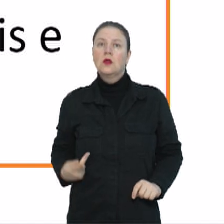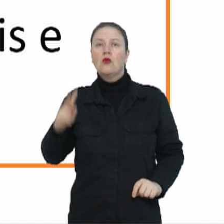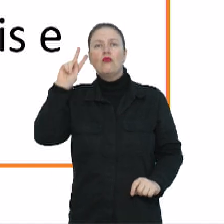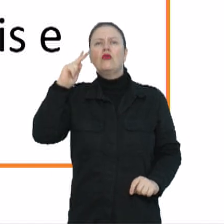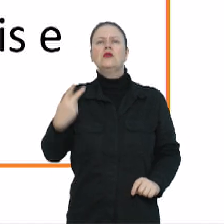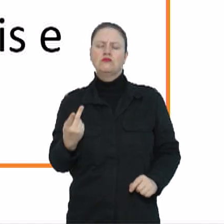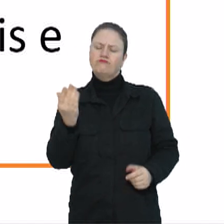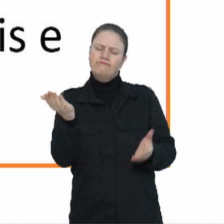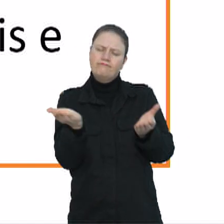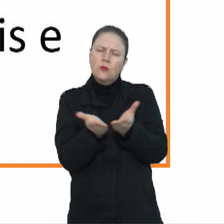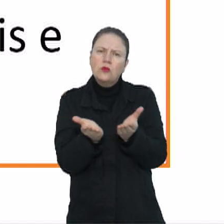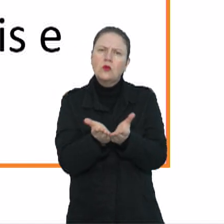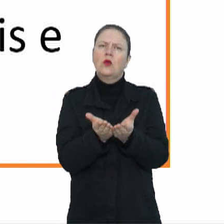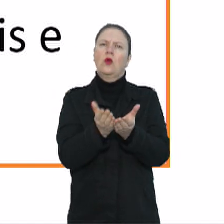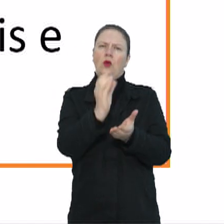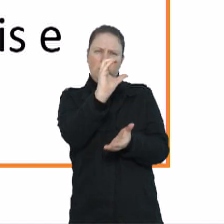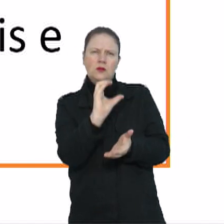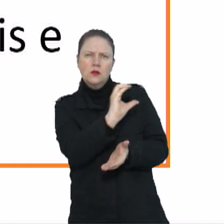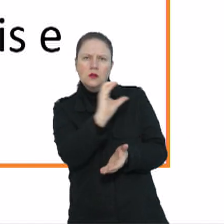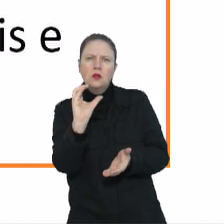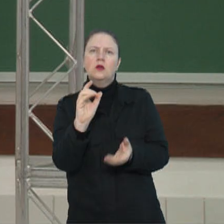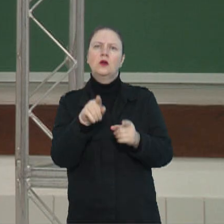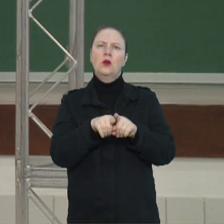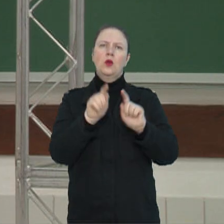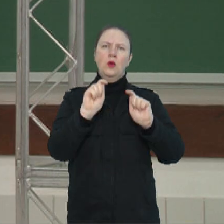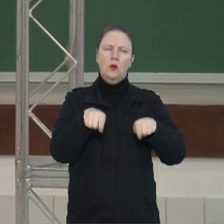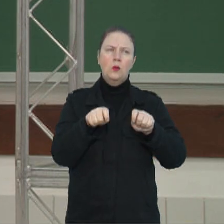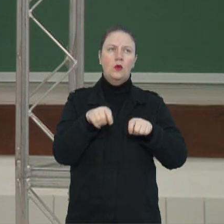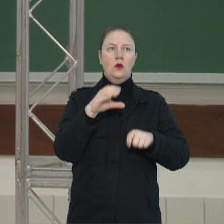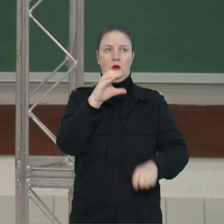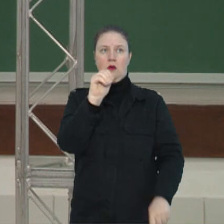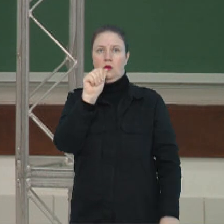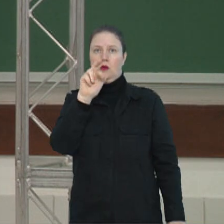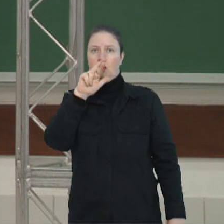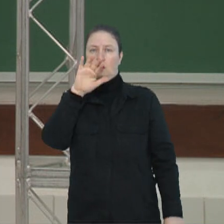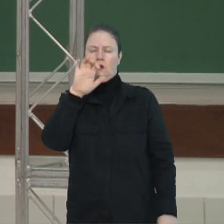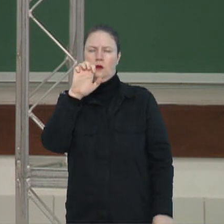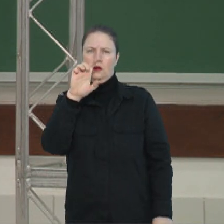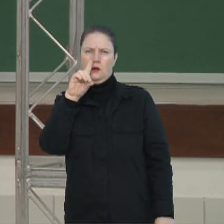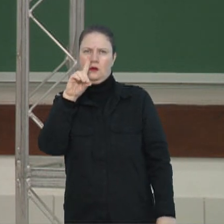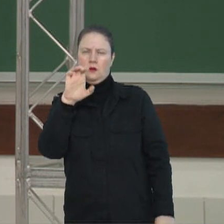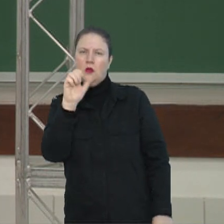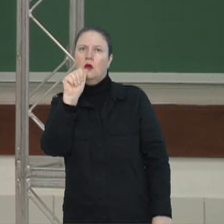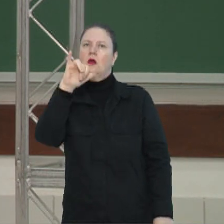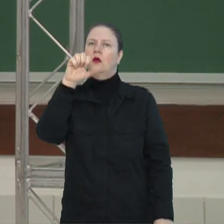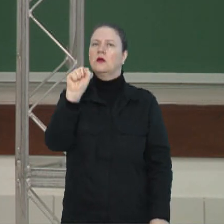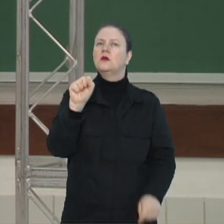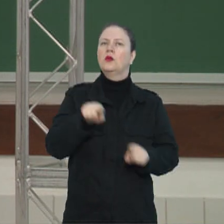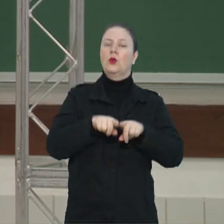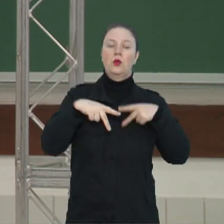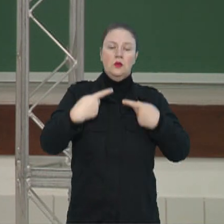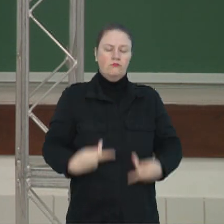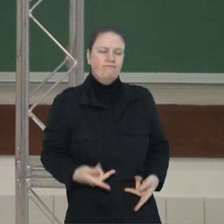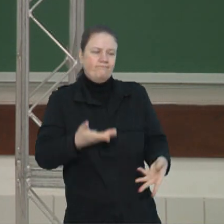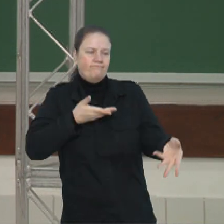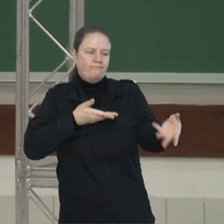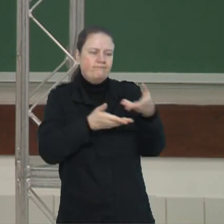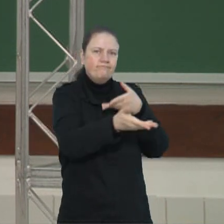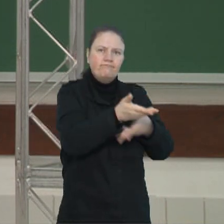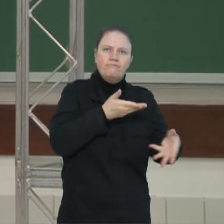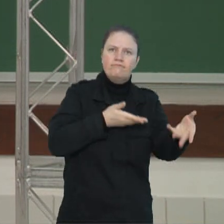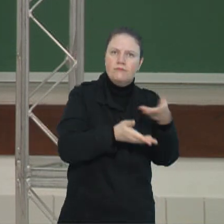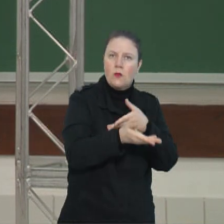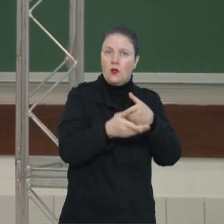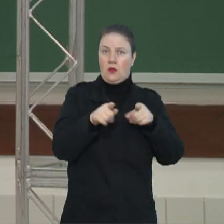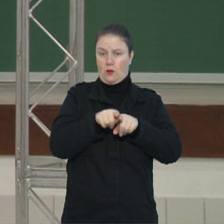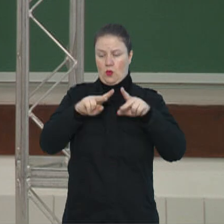quanto as virtudes teologais, lembra disso? Virtudes cardeais seriam as virtudes da relação do ser humano para com outro ser humano, né? Ou da